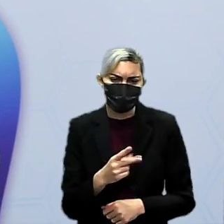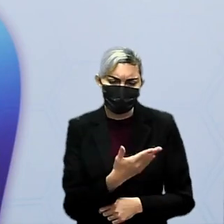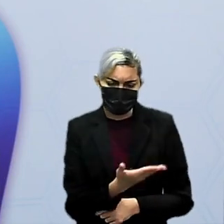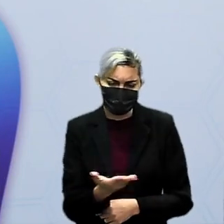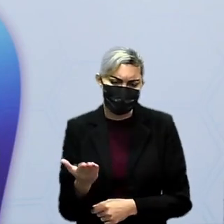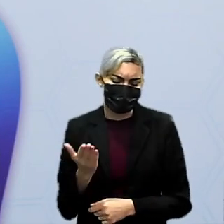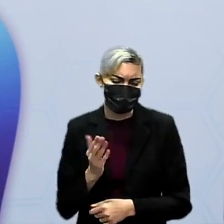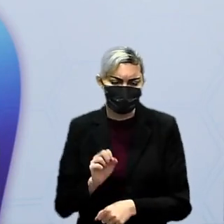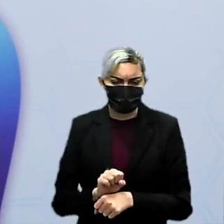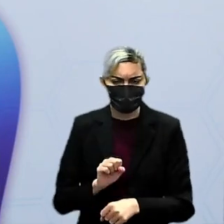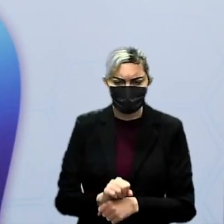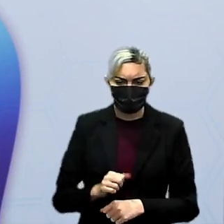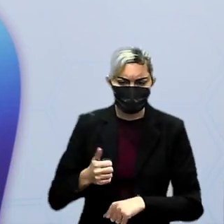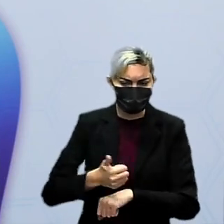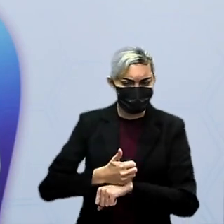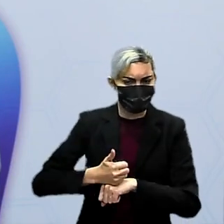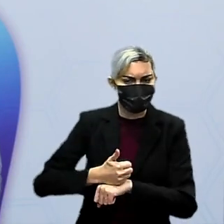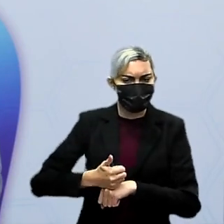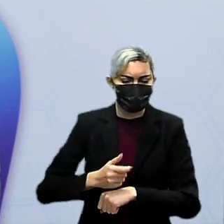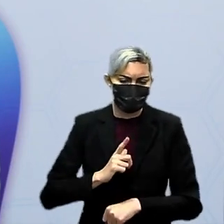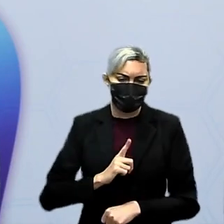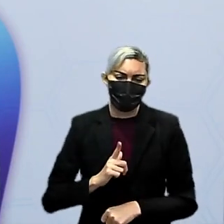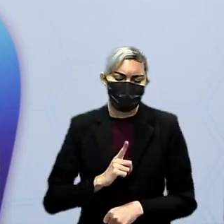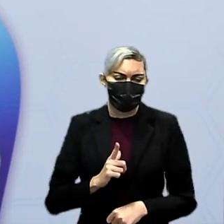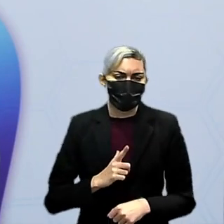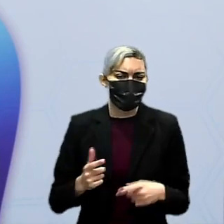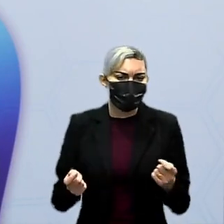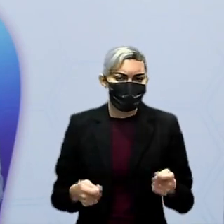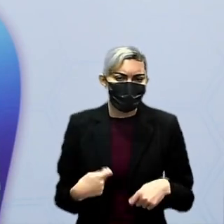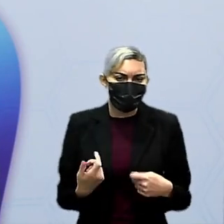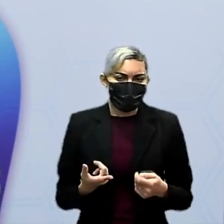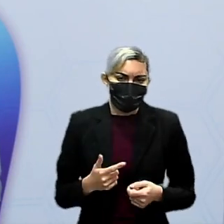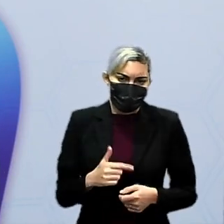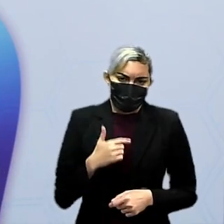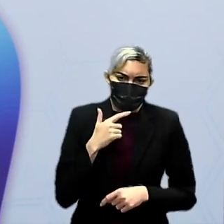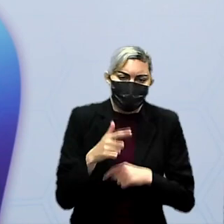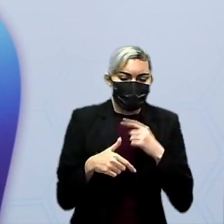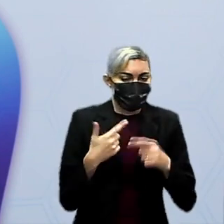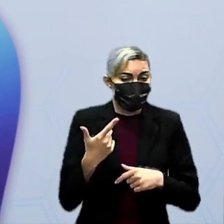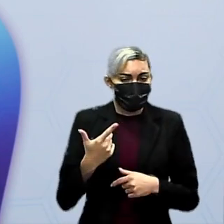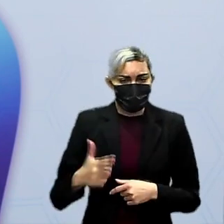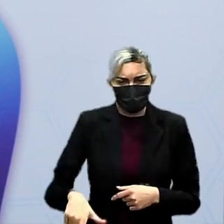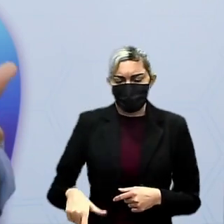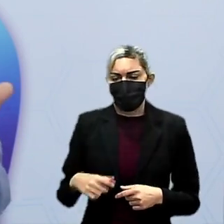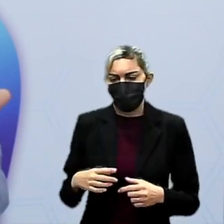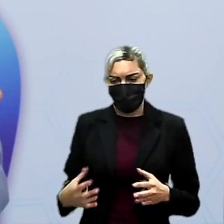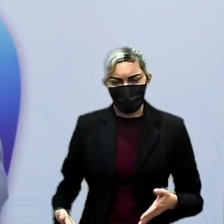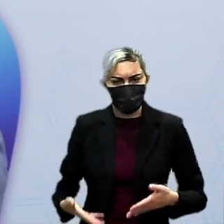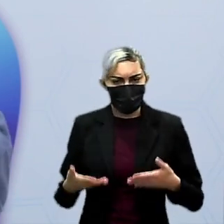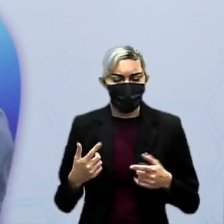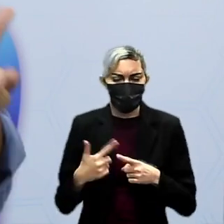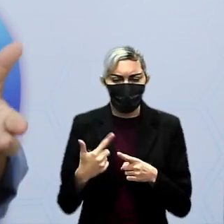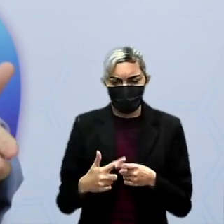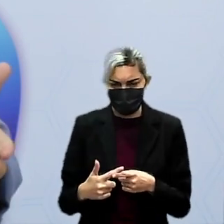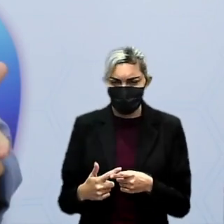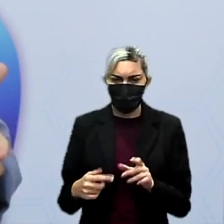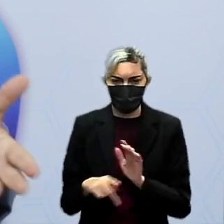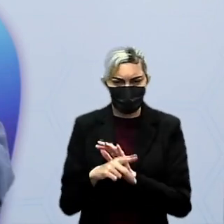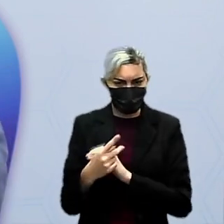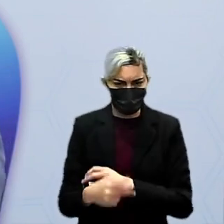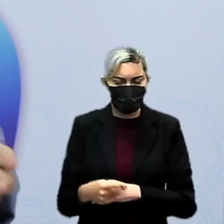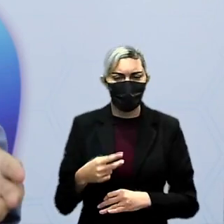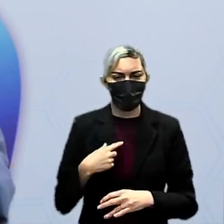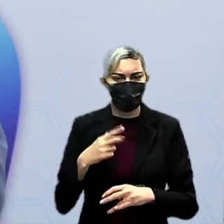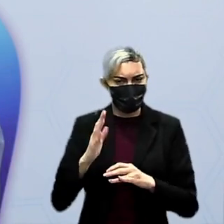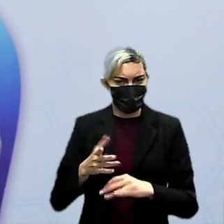se espera que o profissional tenha, de uma certa forma, essas não vão ser mais levantadas, porque parte do pressuposto que